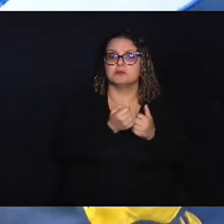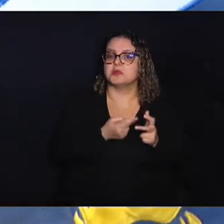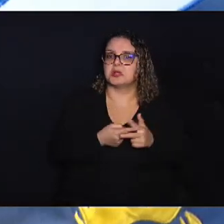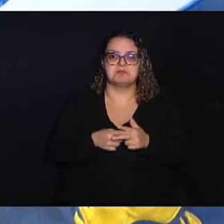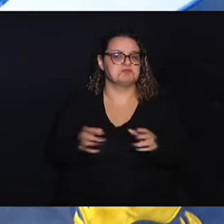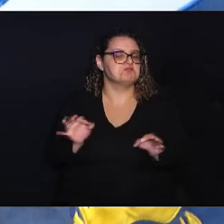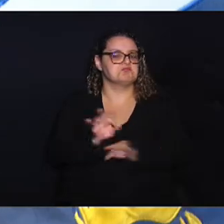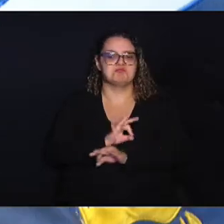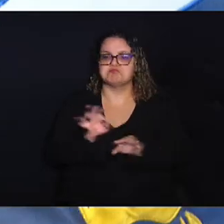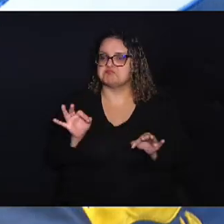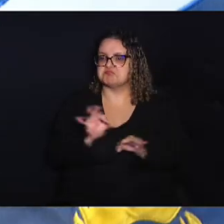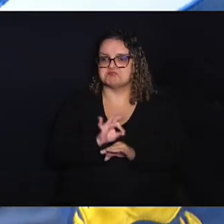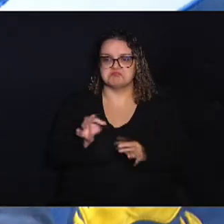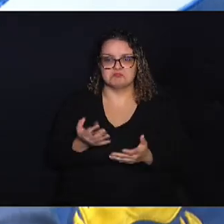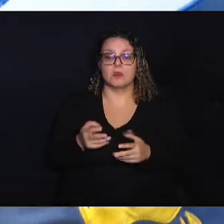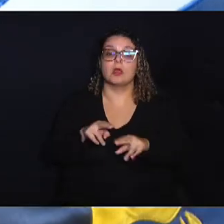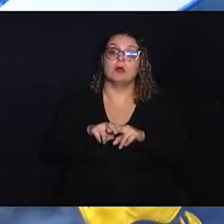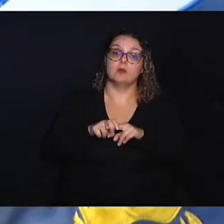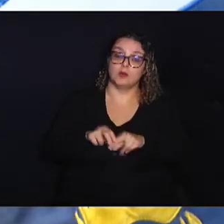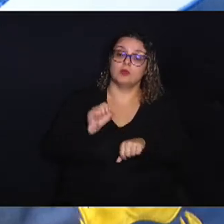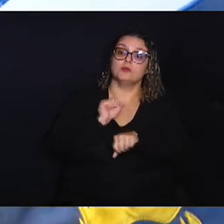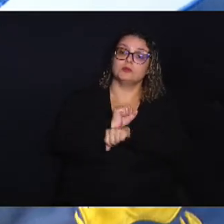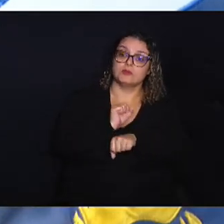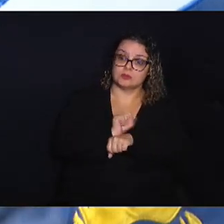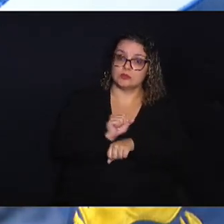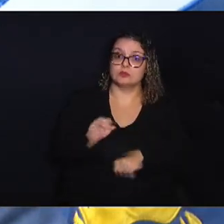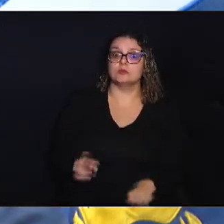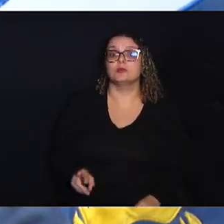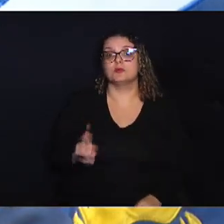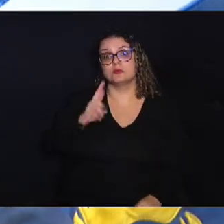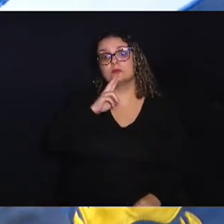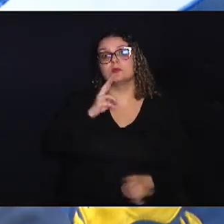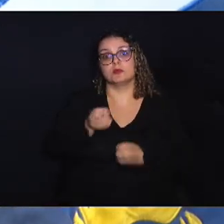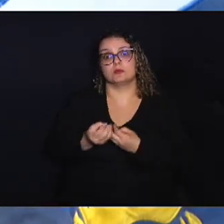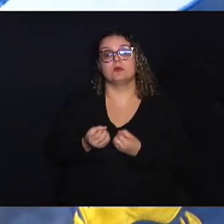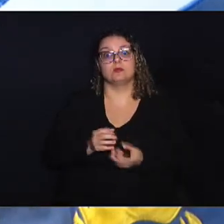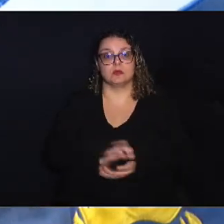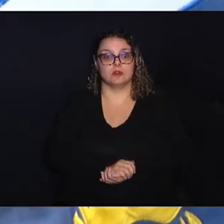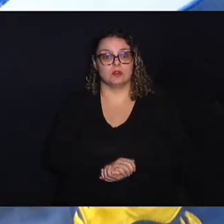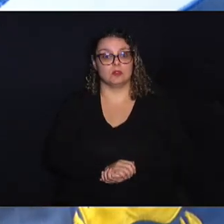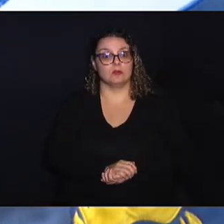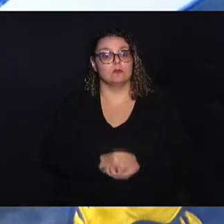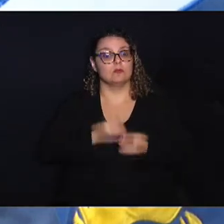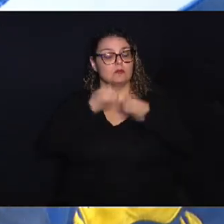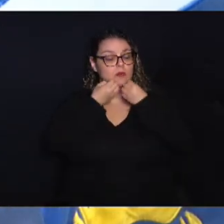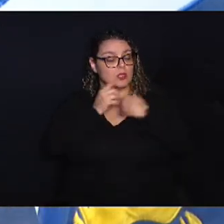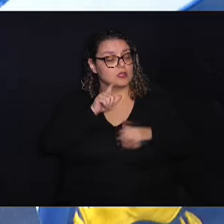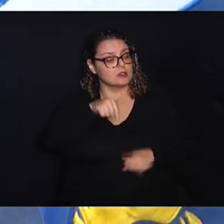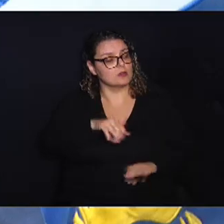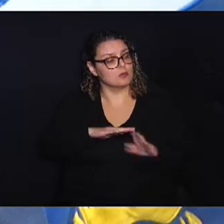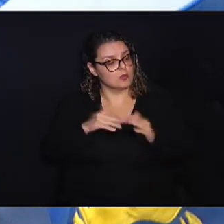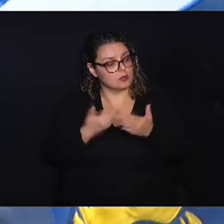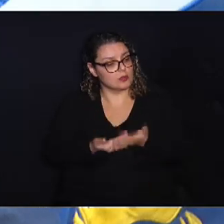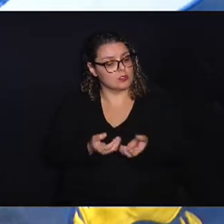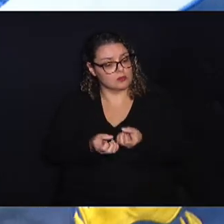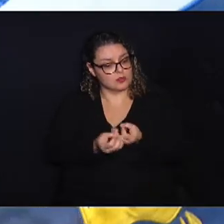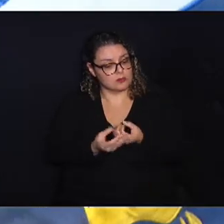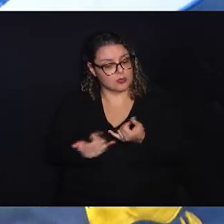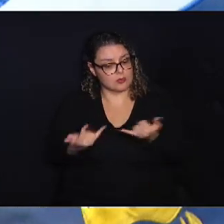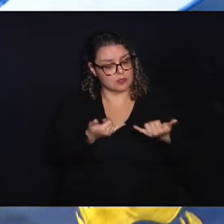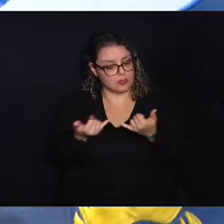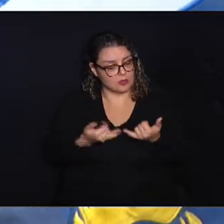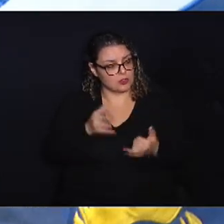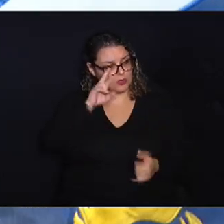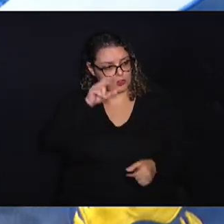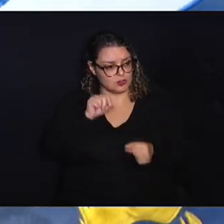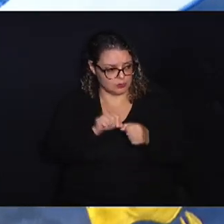enquanto, até nada. E por isso estou esperando agora o requerimento de informação. Muito bem. Após o requerimento com as informações, o senhor vai